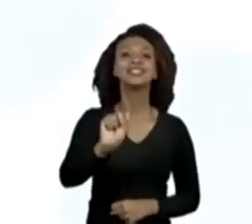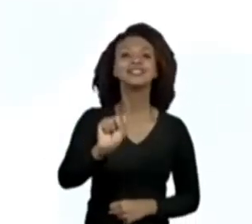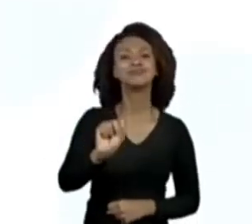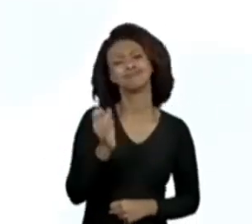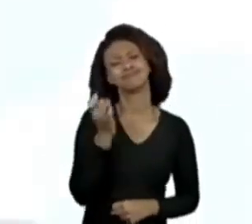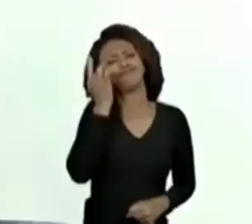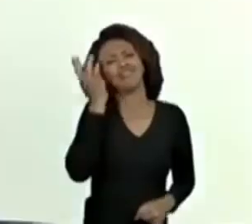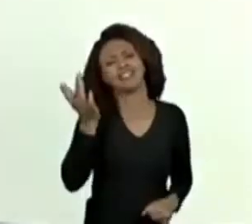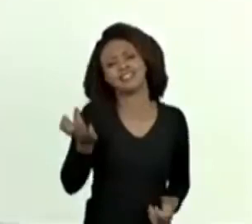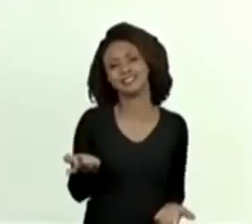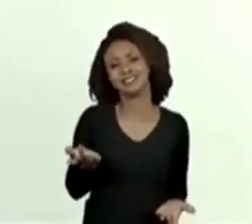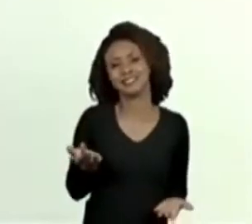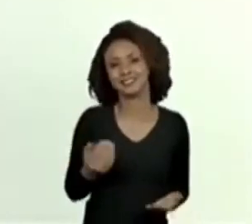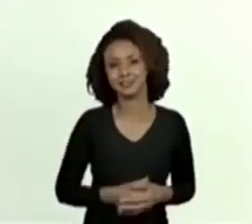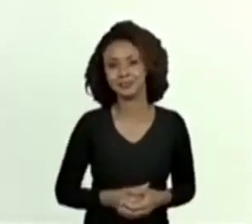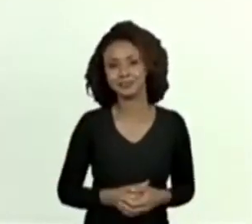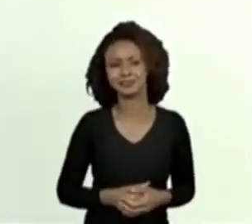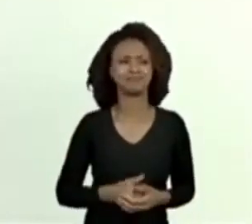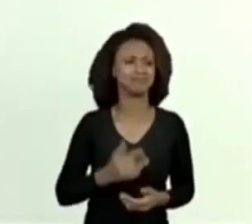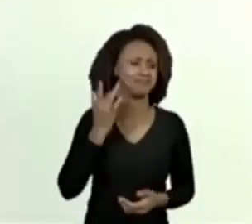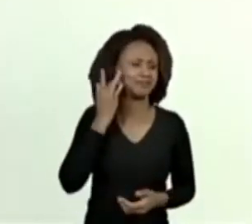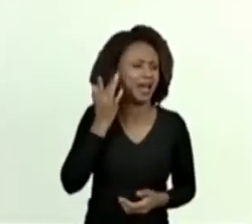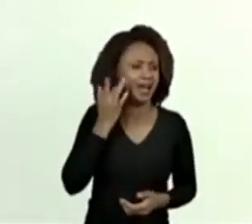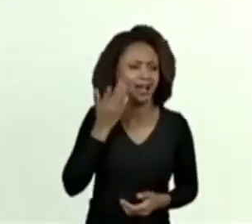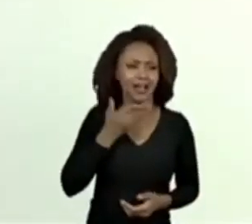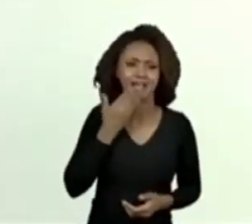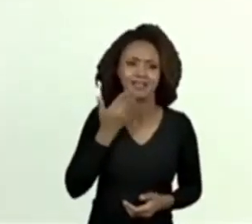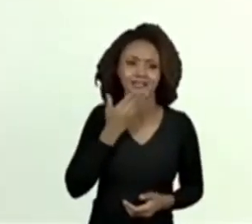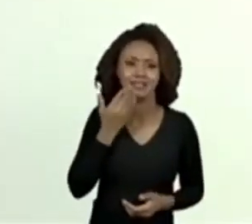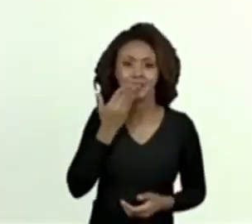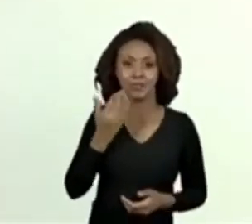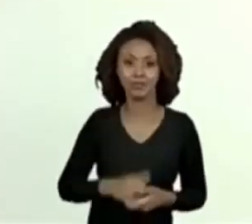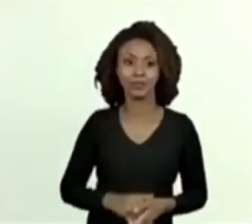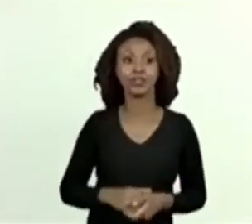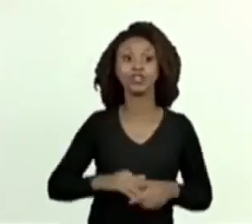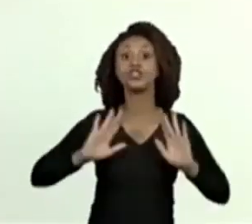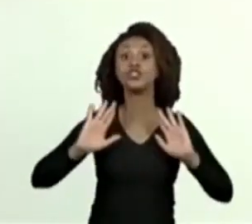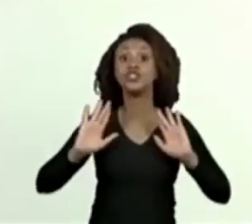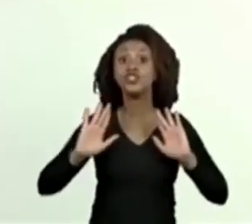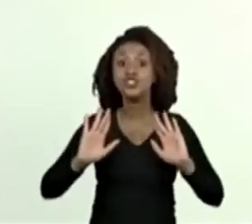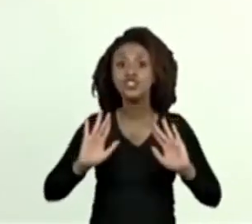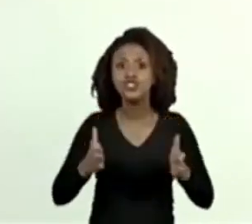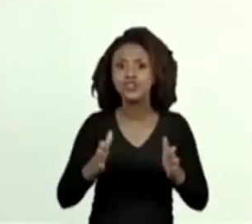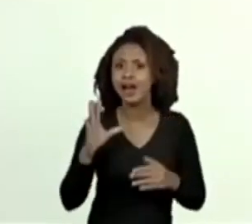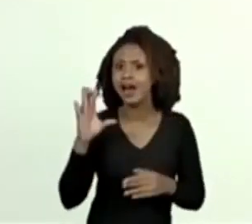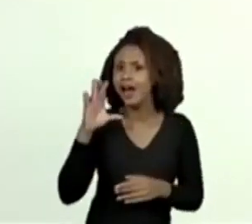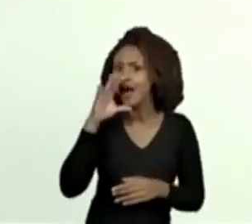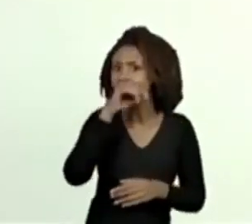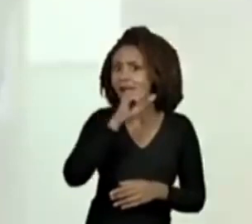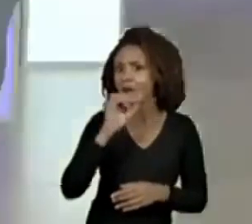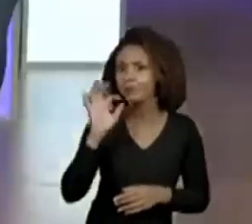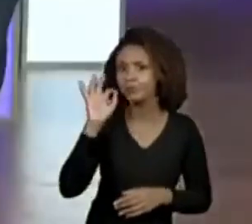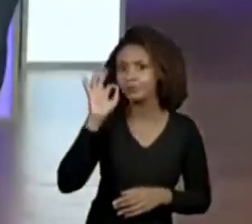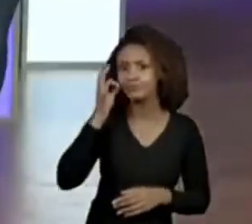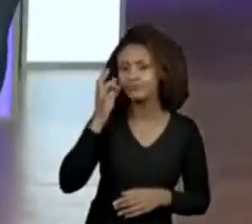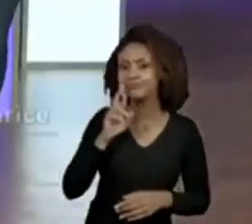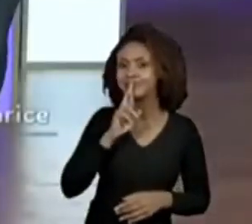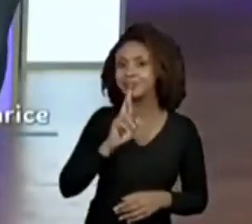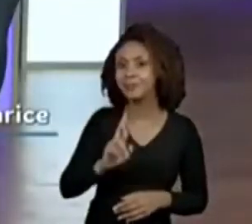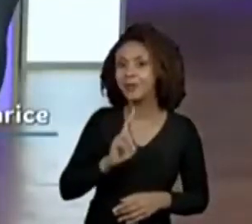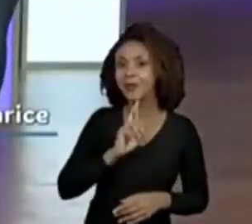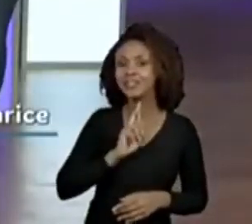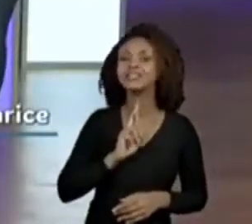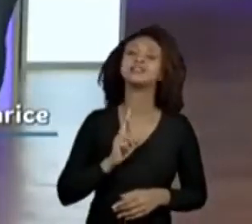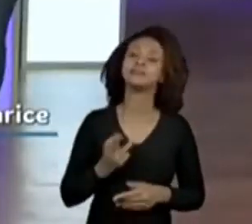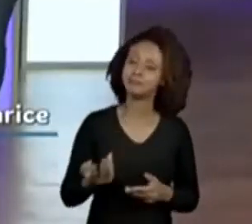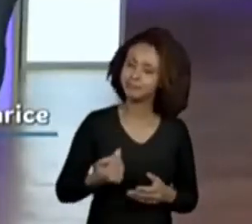Fácil. Bem fácil, né? Vocês já estão rapidinhos aí. Então, eu